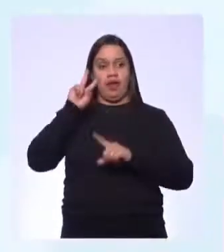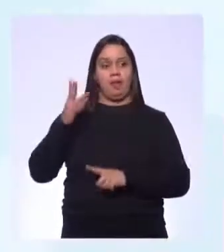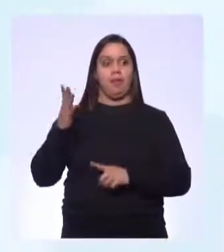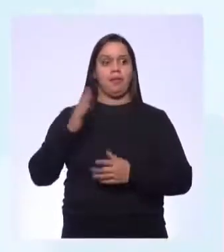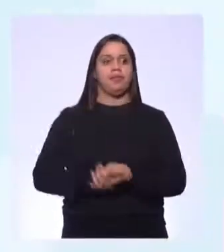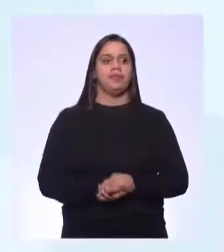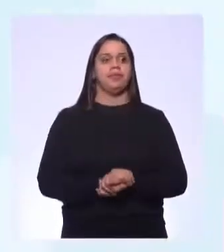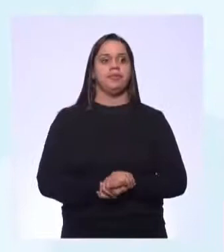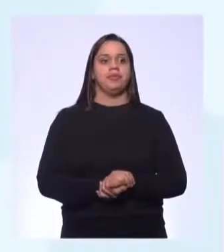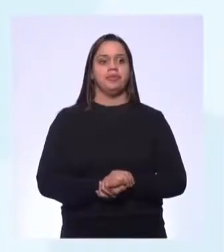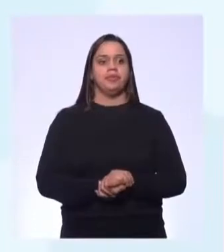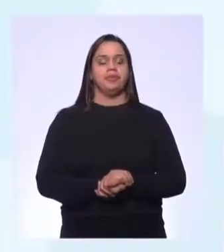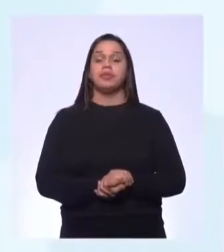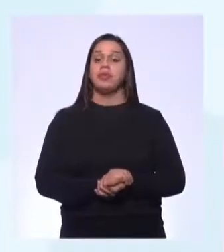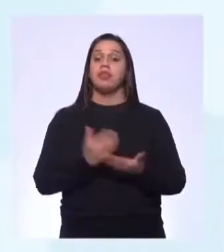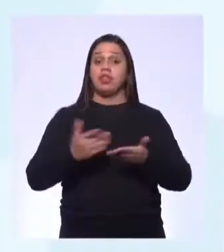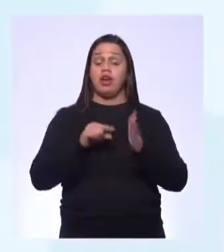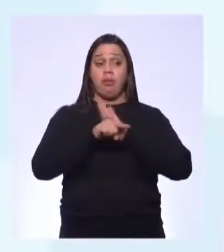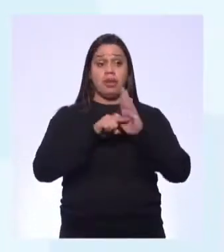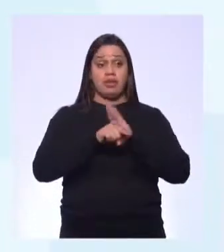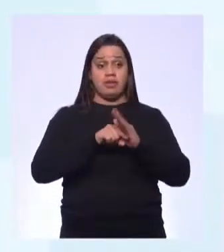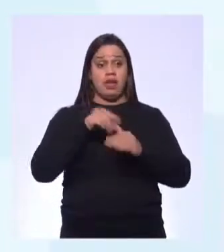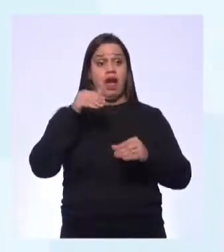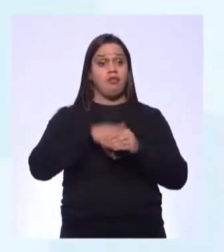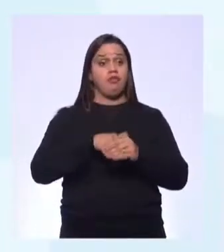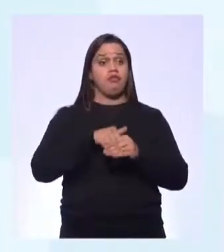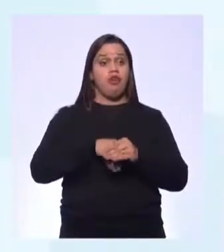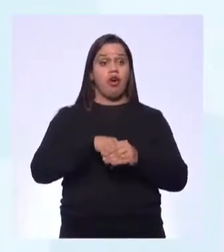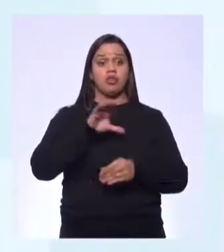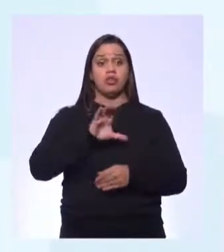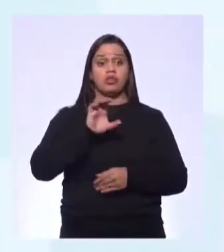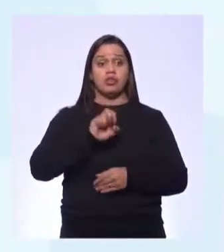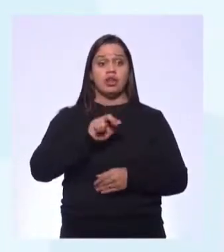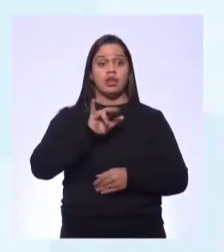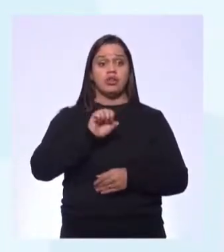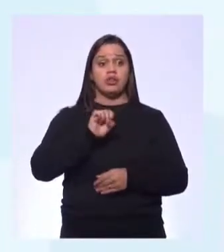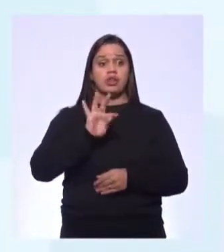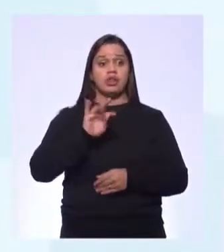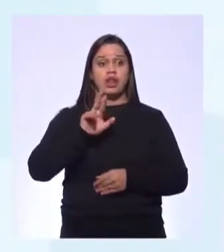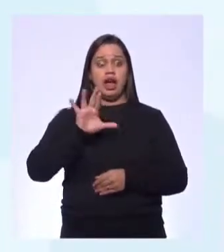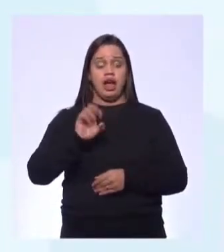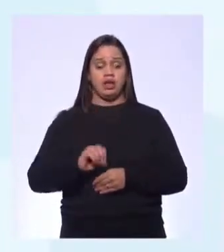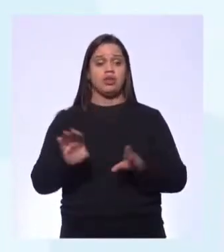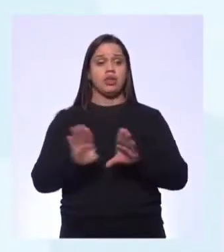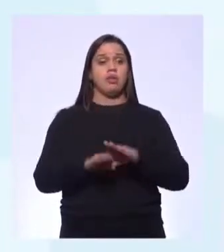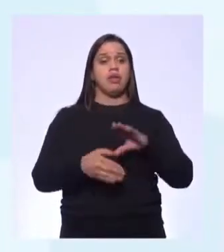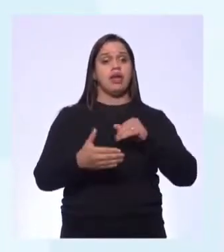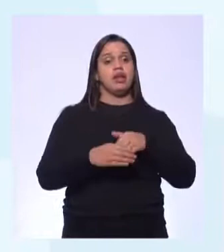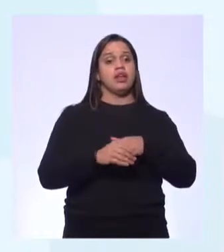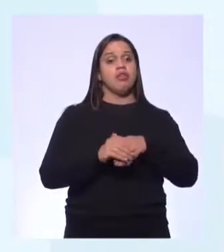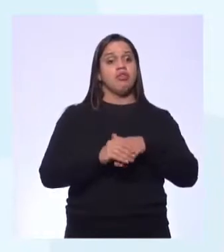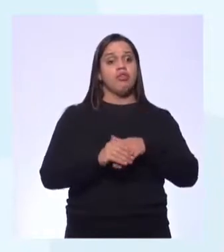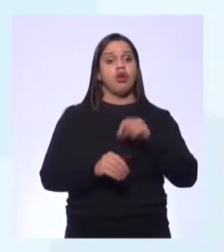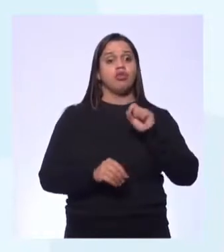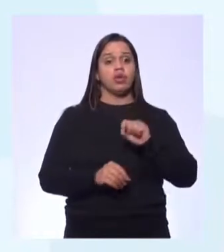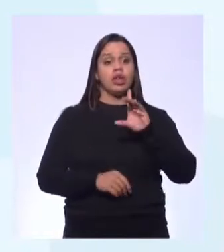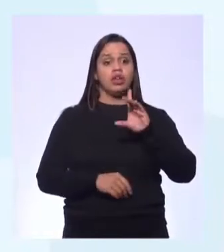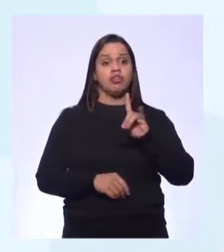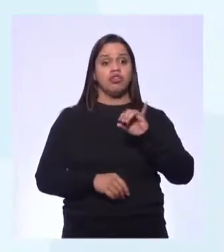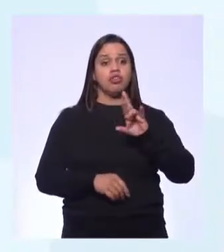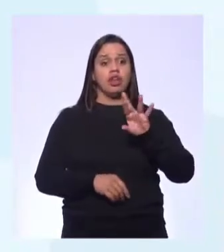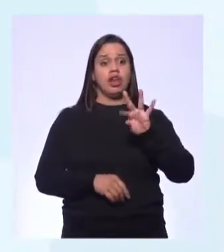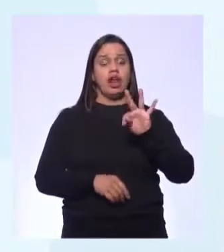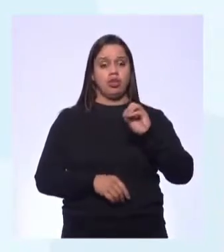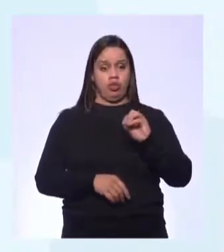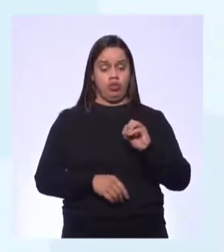vocês. Vocês vão pesquisar em casa o que é voto censitário e voto direto, está bem? Então, assim, só para a